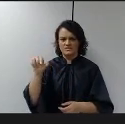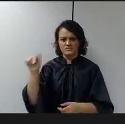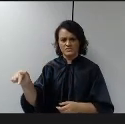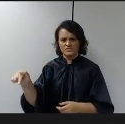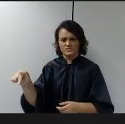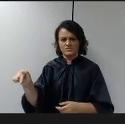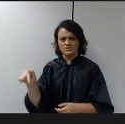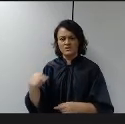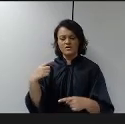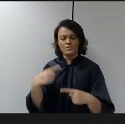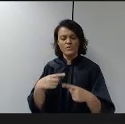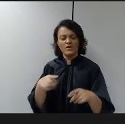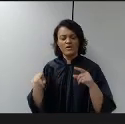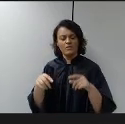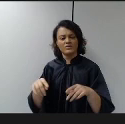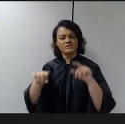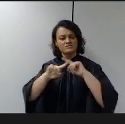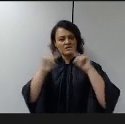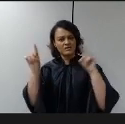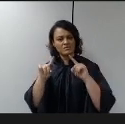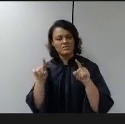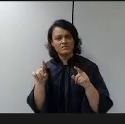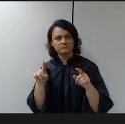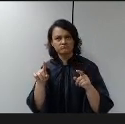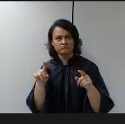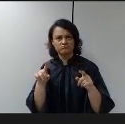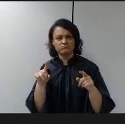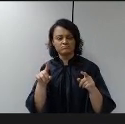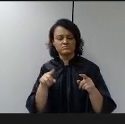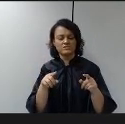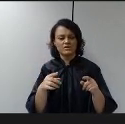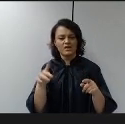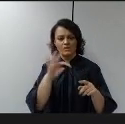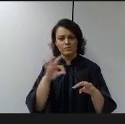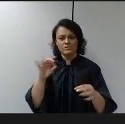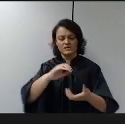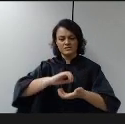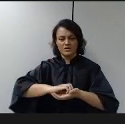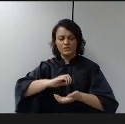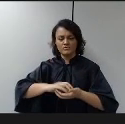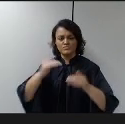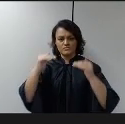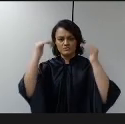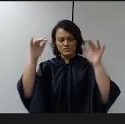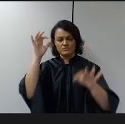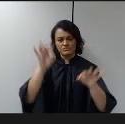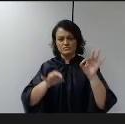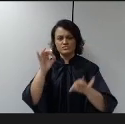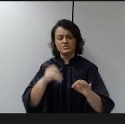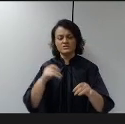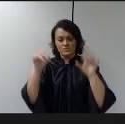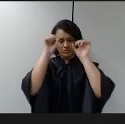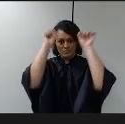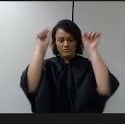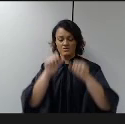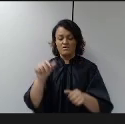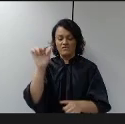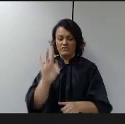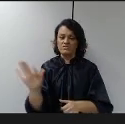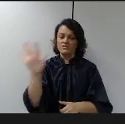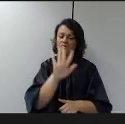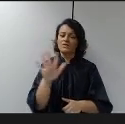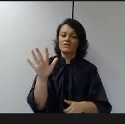direito, seja porque essa Corte Superior de Justiça e o Supremo Tribunal Federal já se